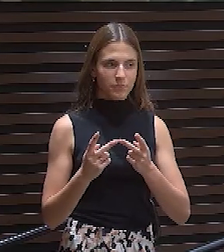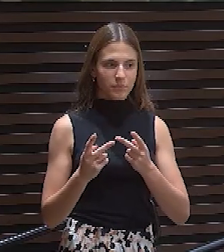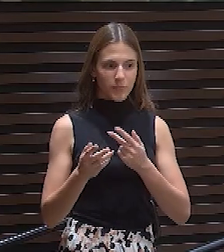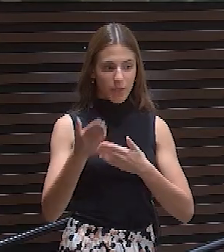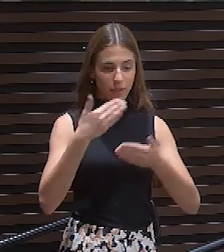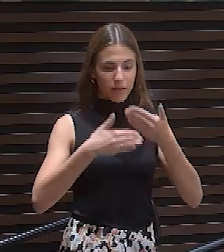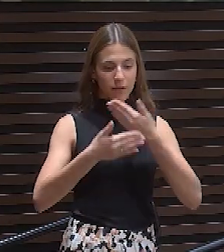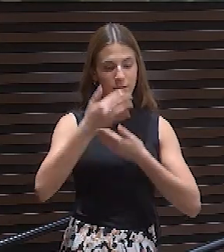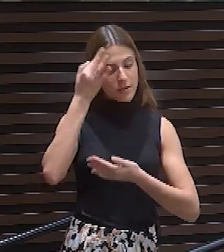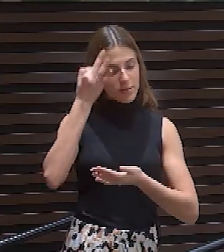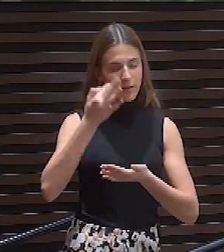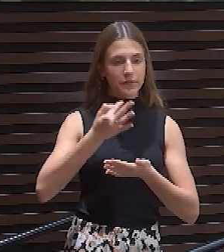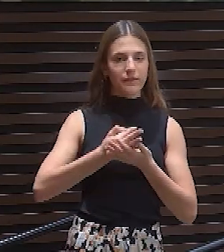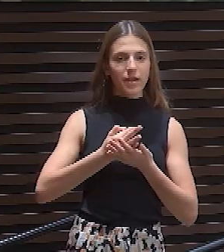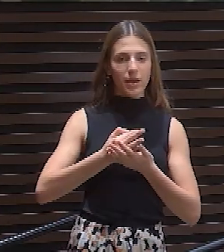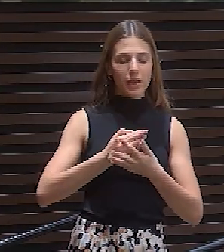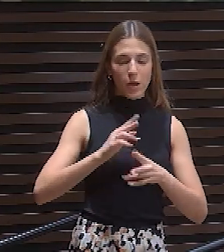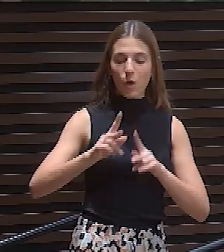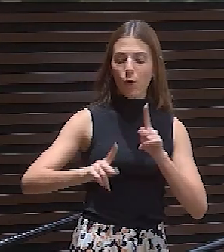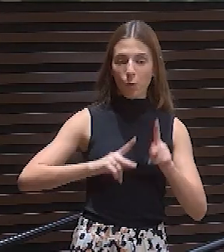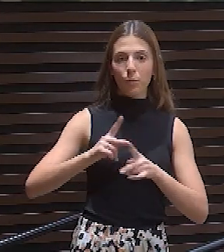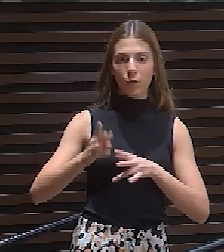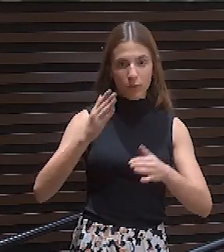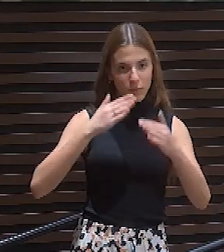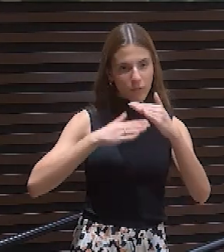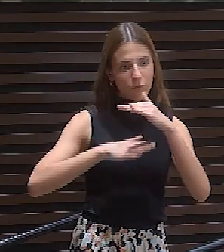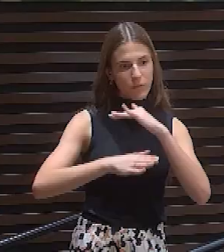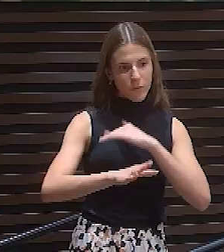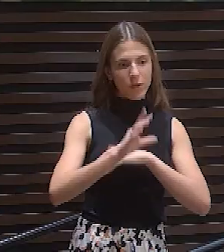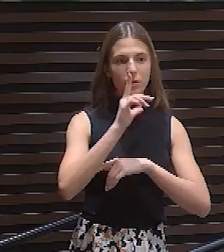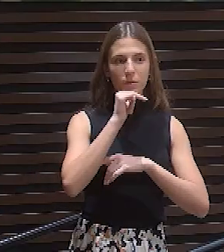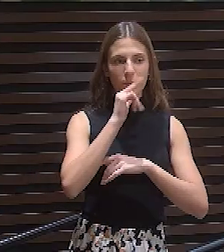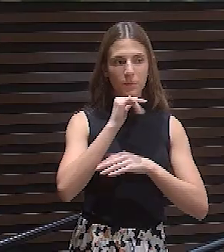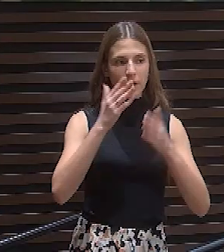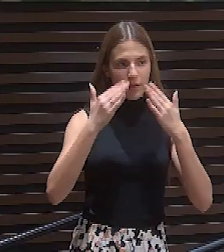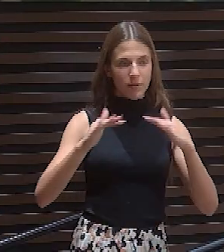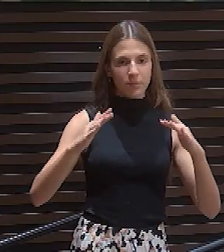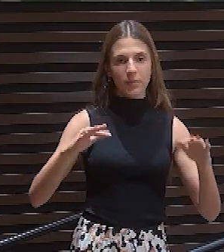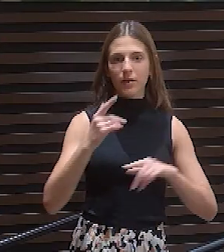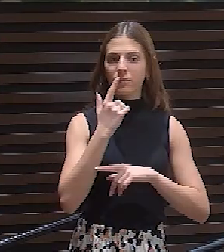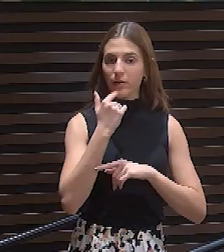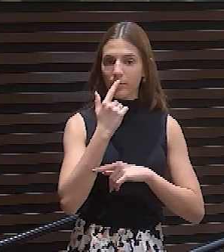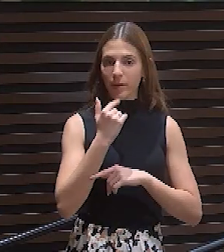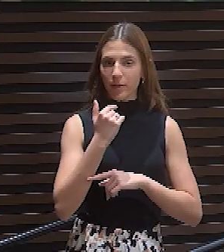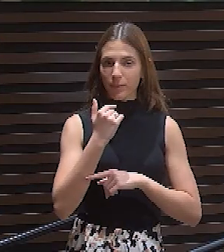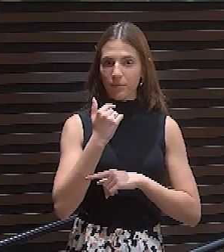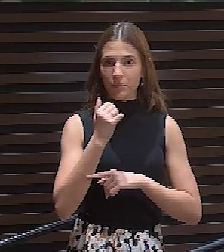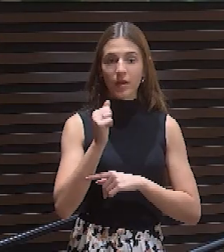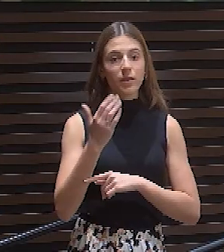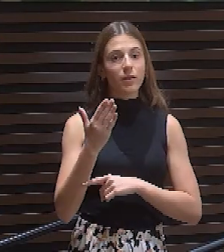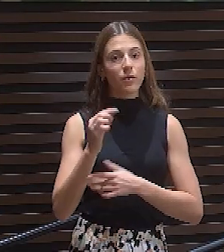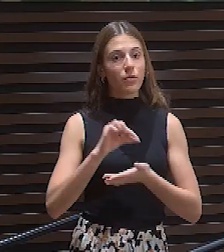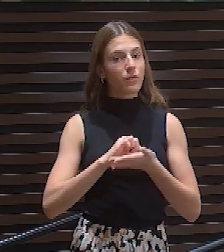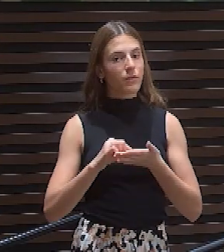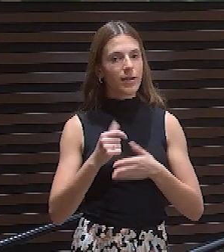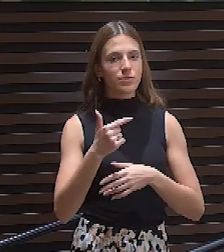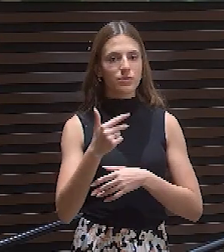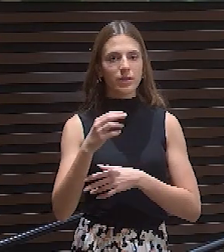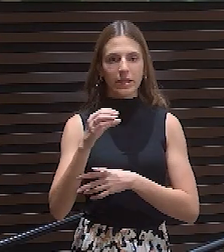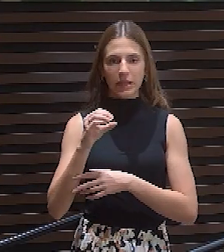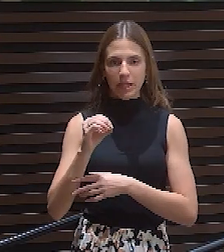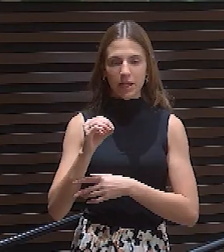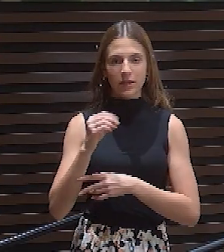pela fé atravessaram o Mar Vermelho. E no verso 30, pela